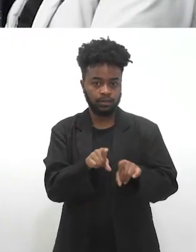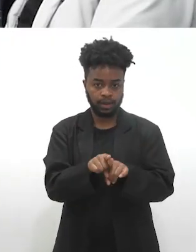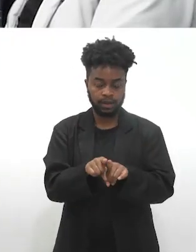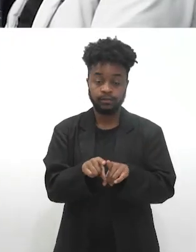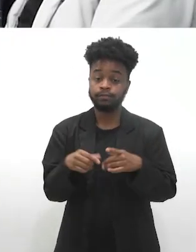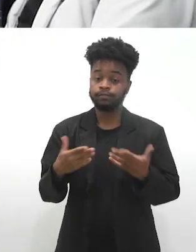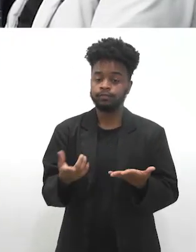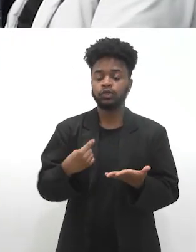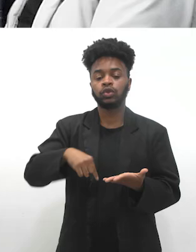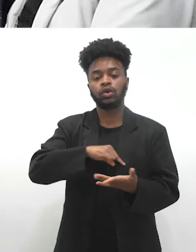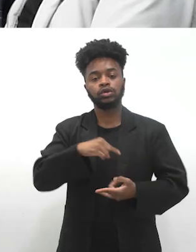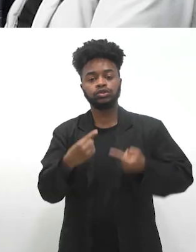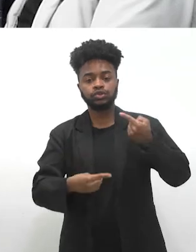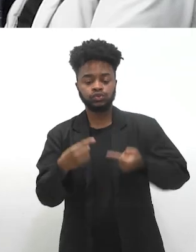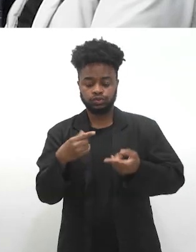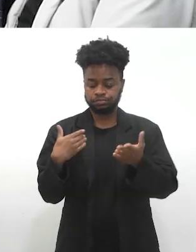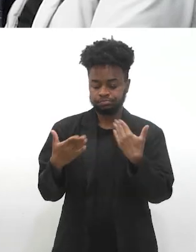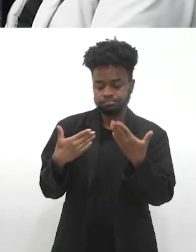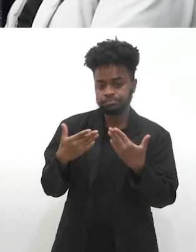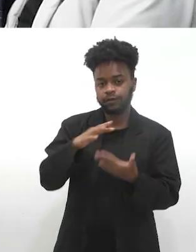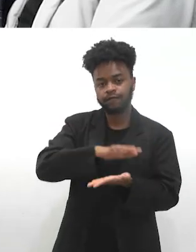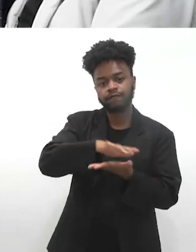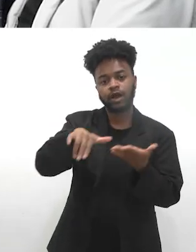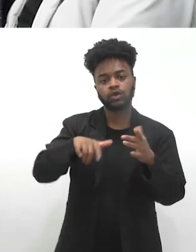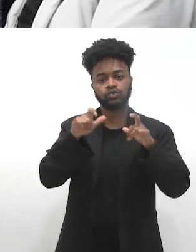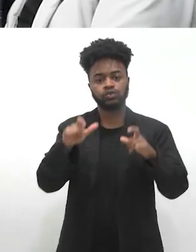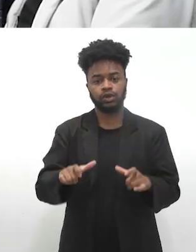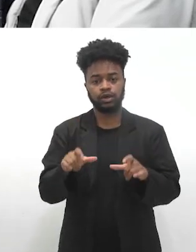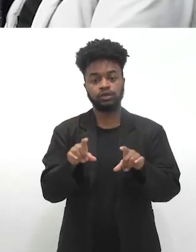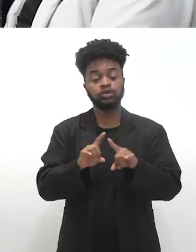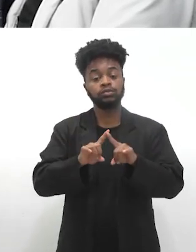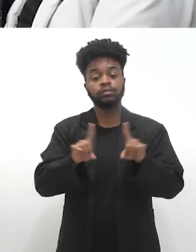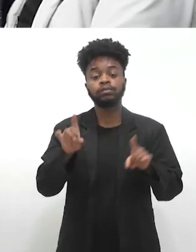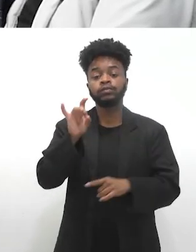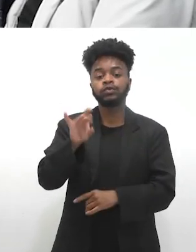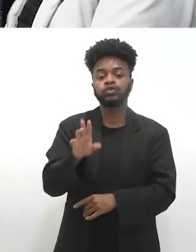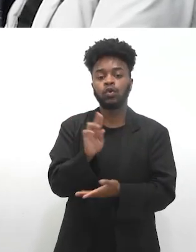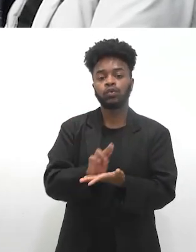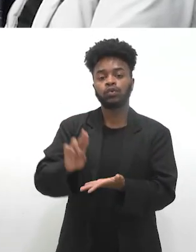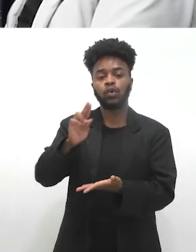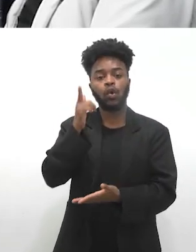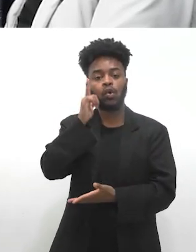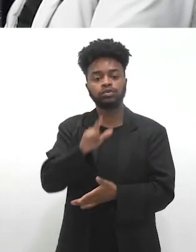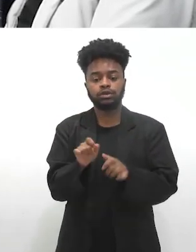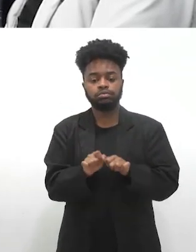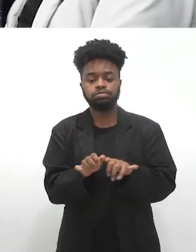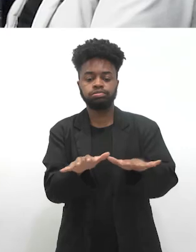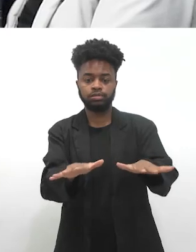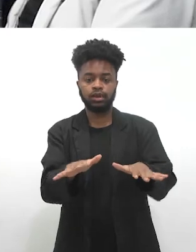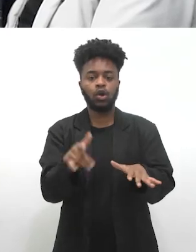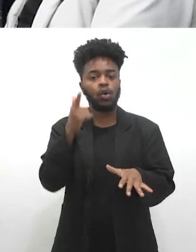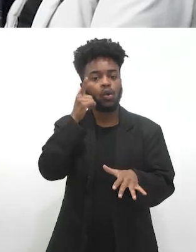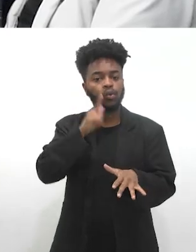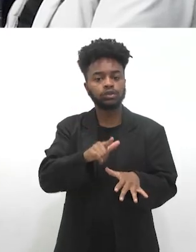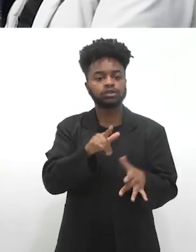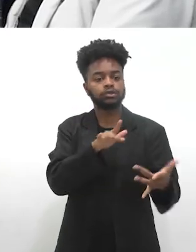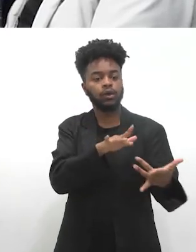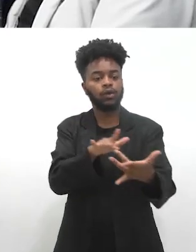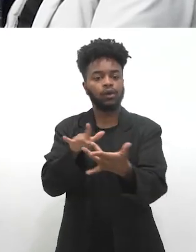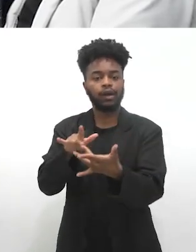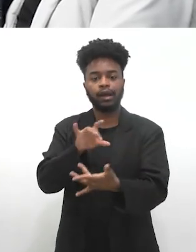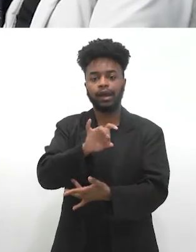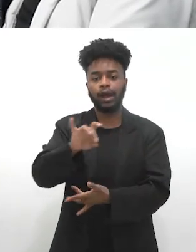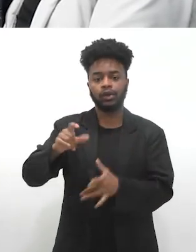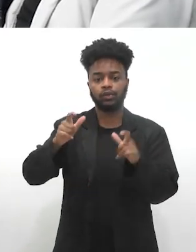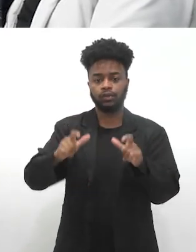seja, estamos dialogando e conversando em várias regiões. E só as universidades têm essa capilaridade de estar dentro em cada